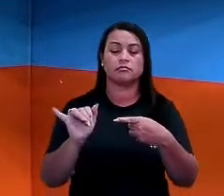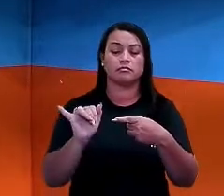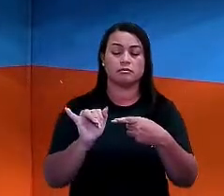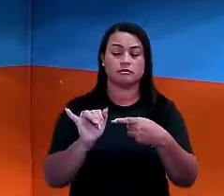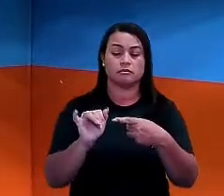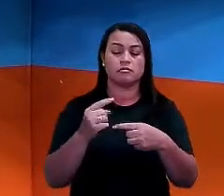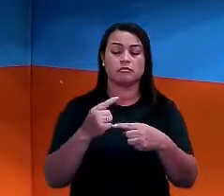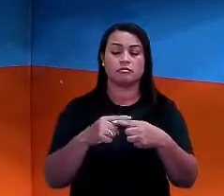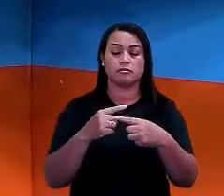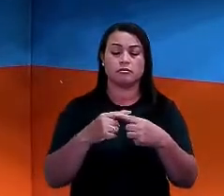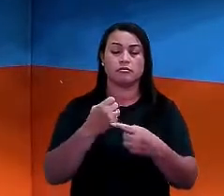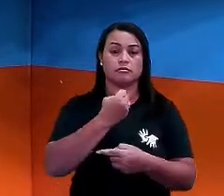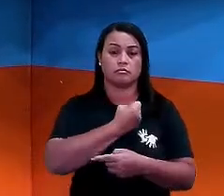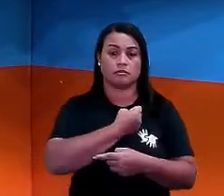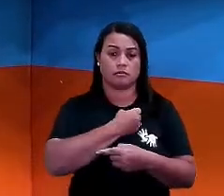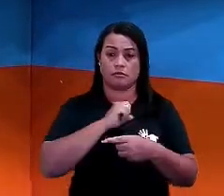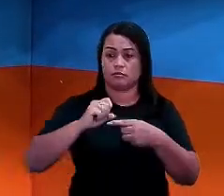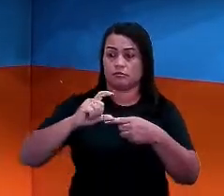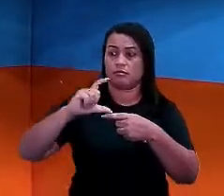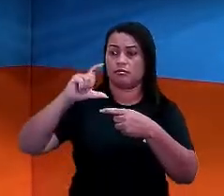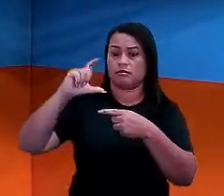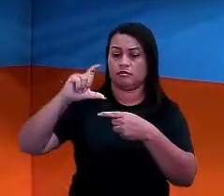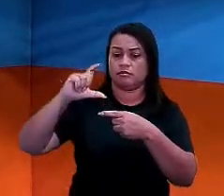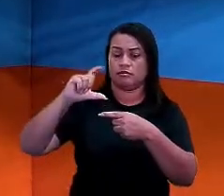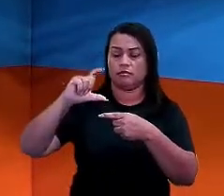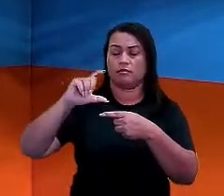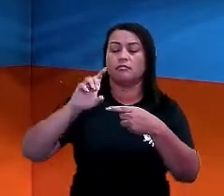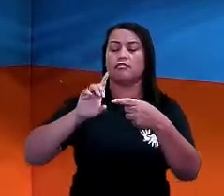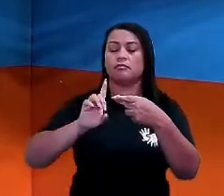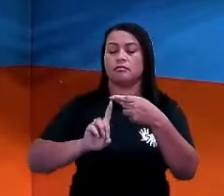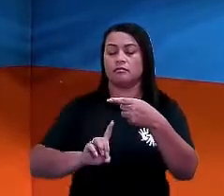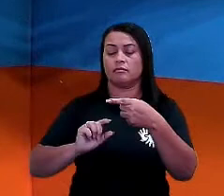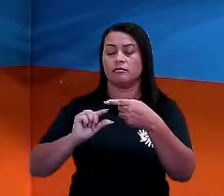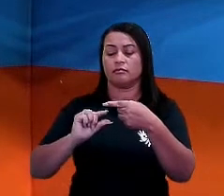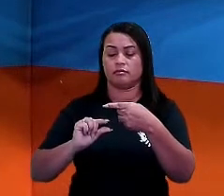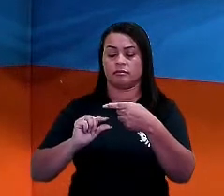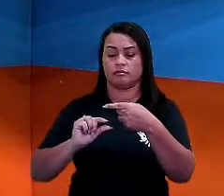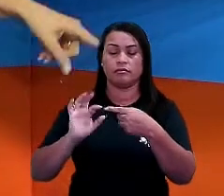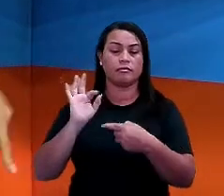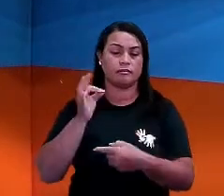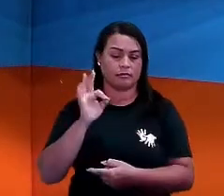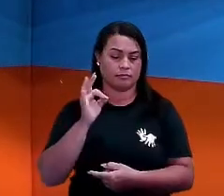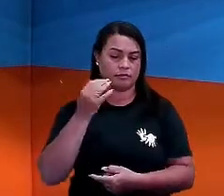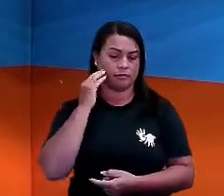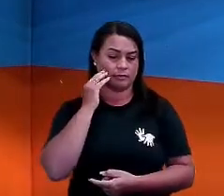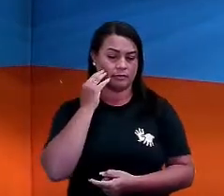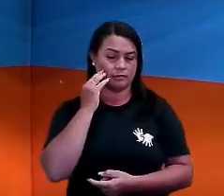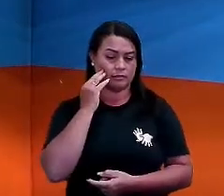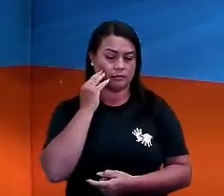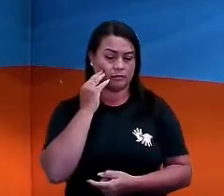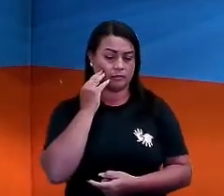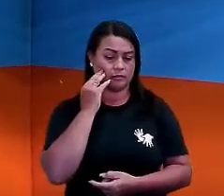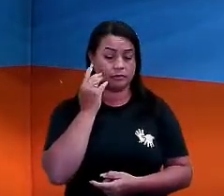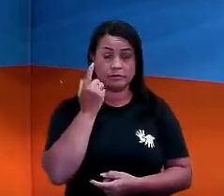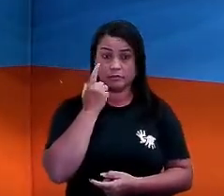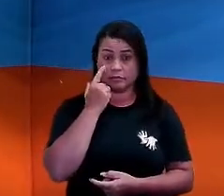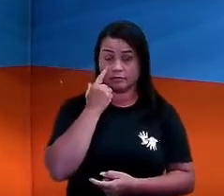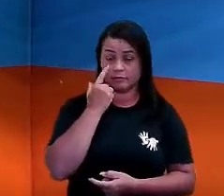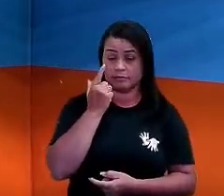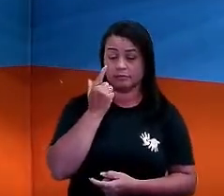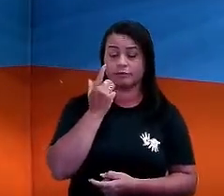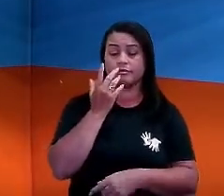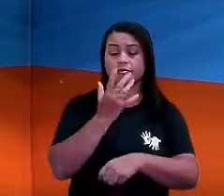o numerador é maior do que o denominador, tá certo? Tá vendo, gente? A